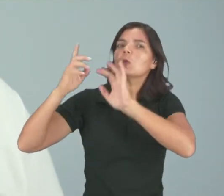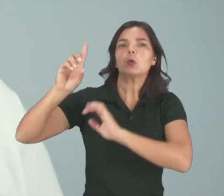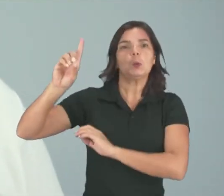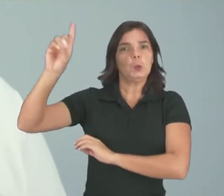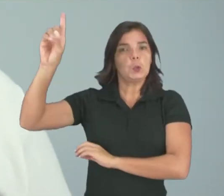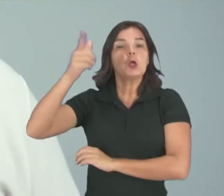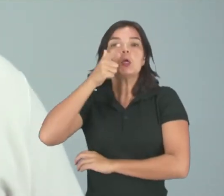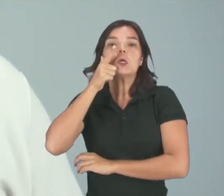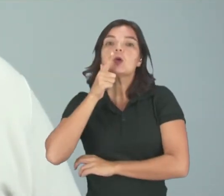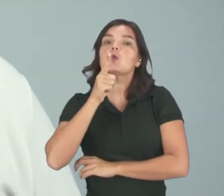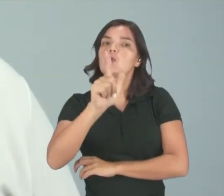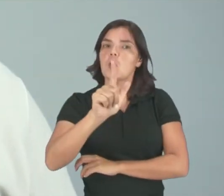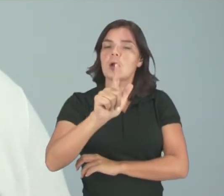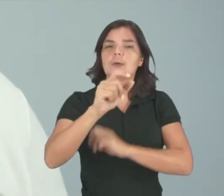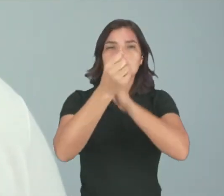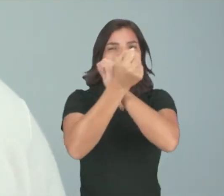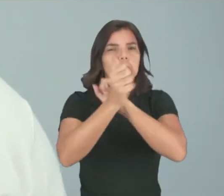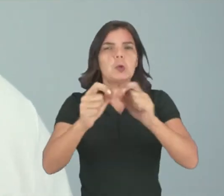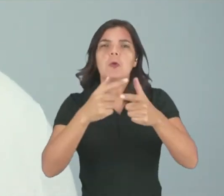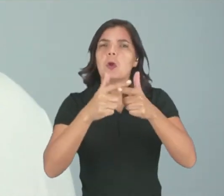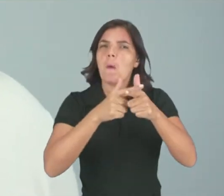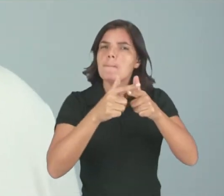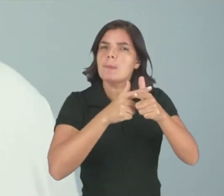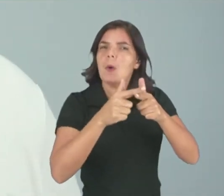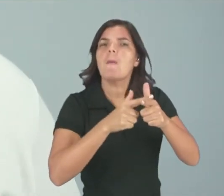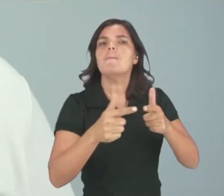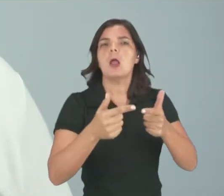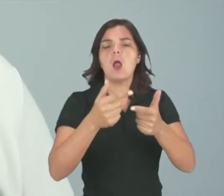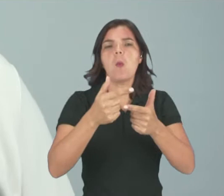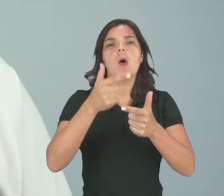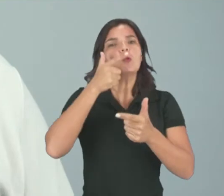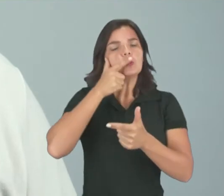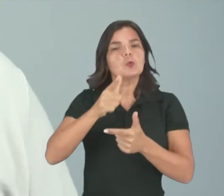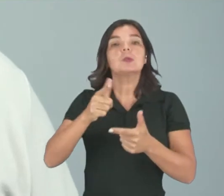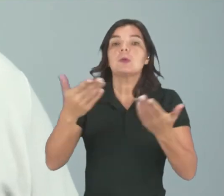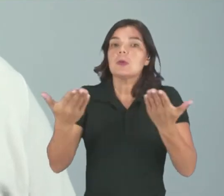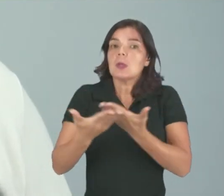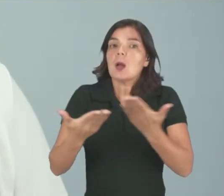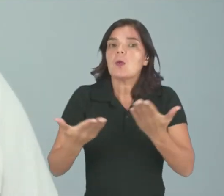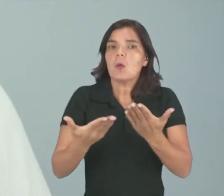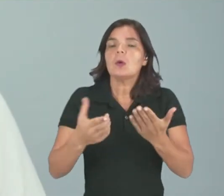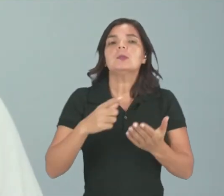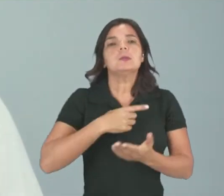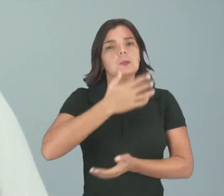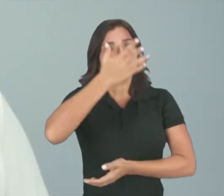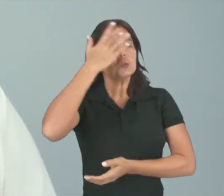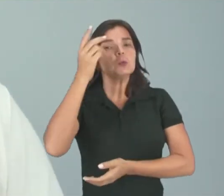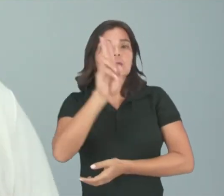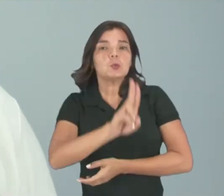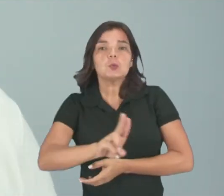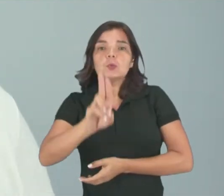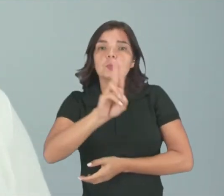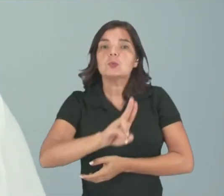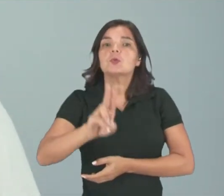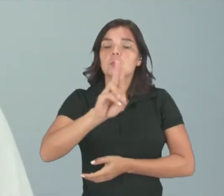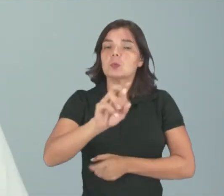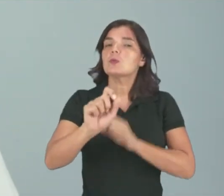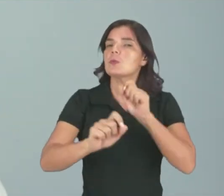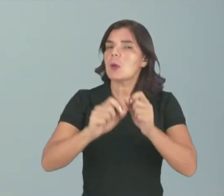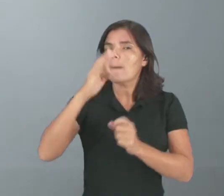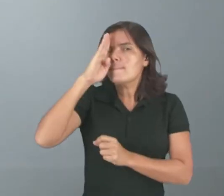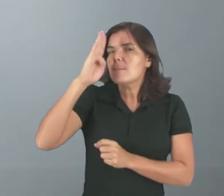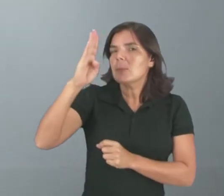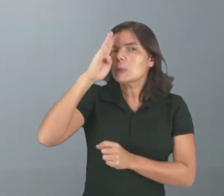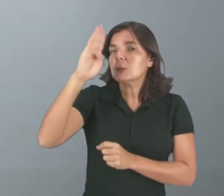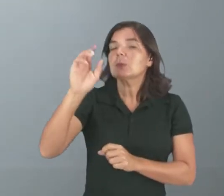que conseguiram se livrar de uma situação problema, né? E agora tem muita gente utilizando esse mecanismo,